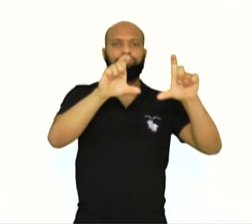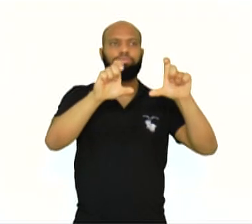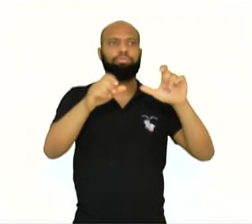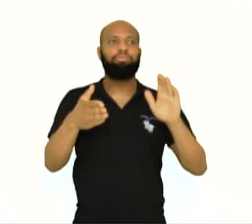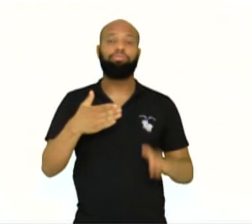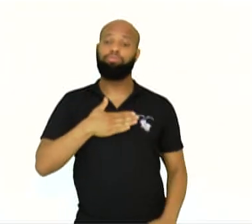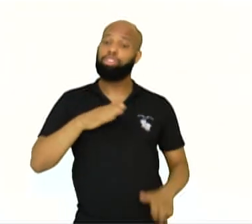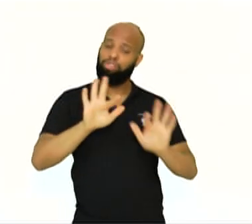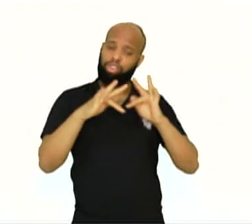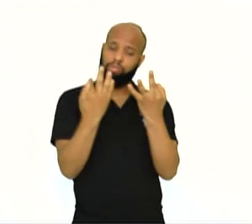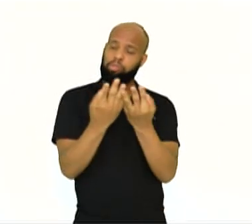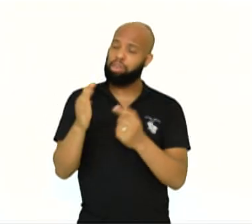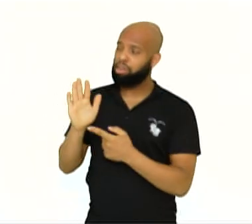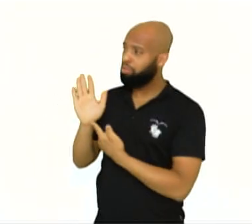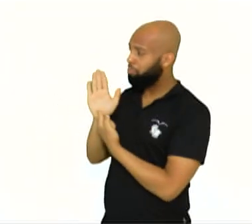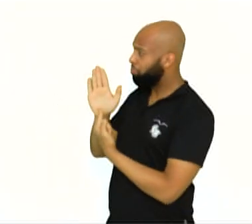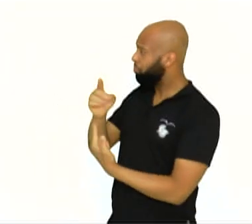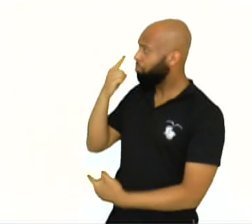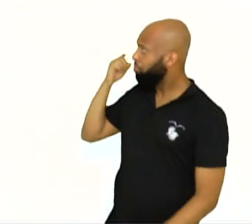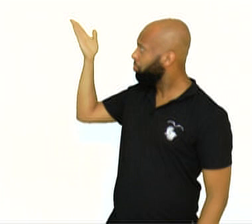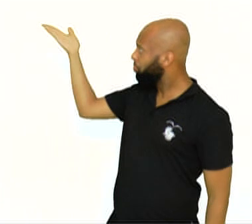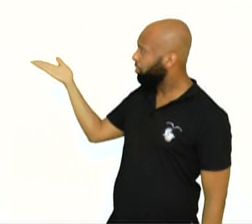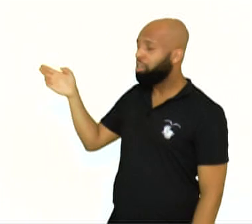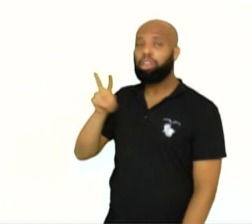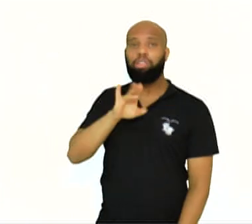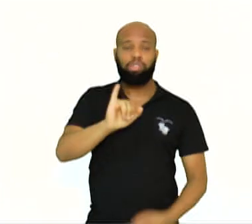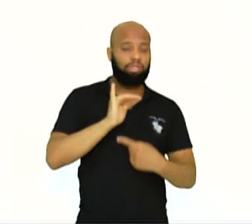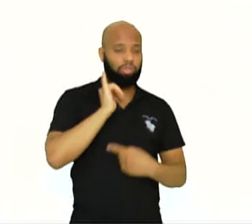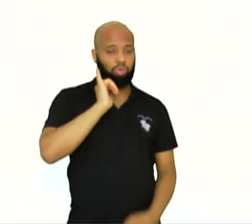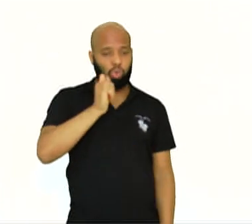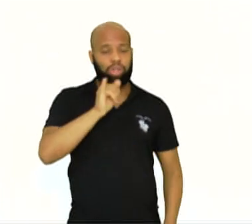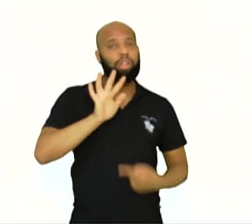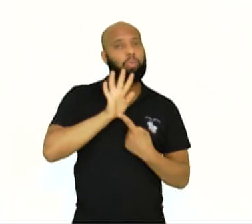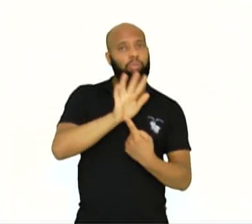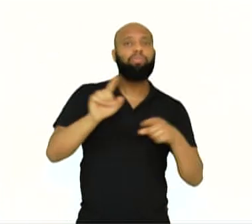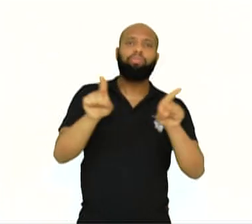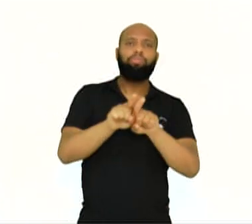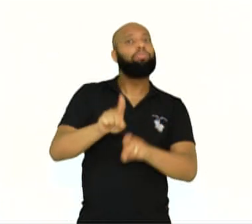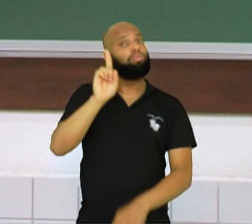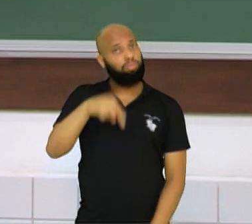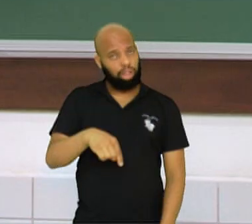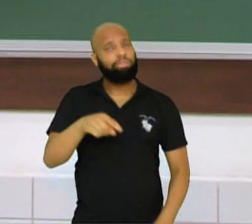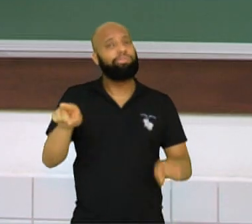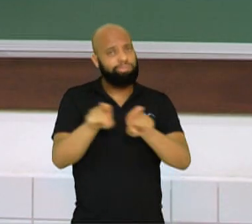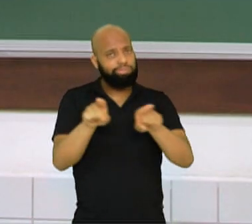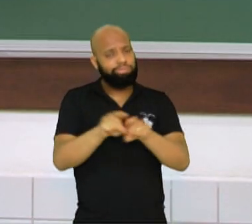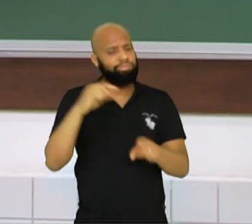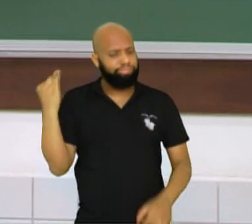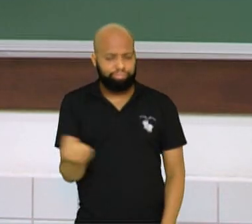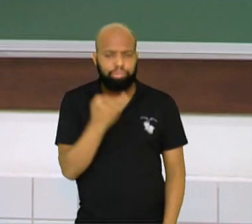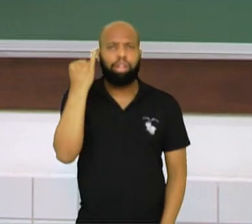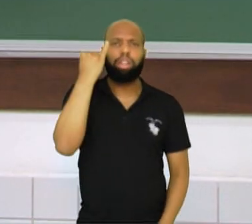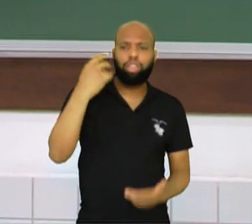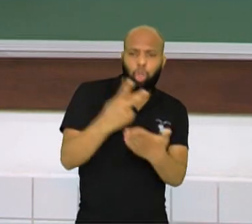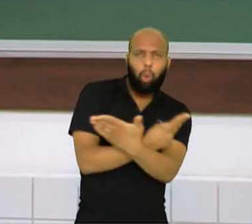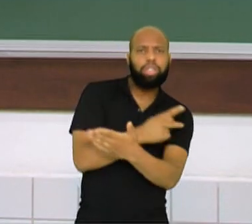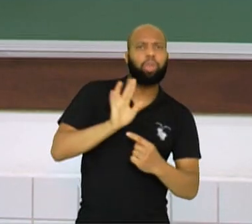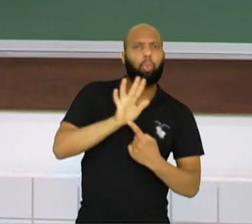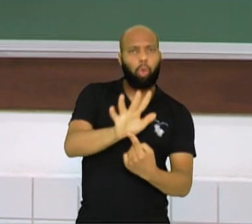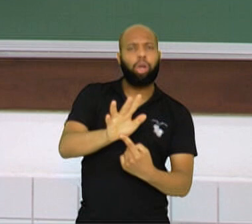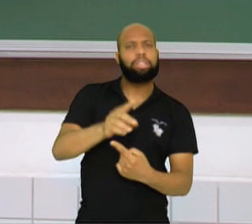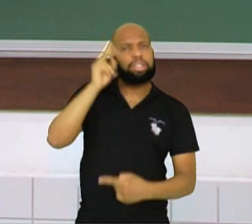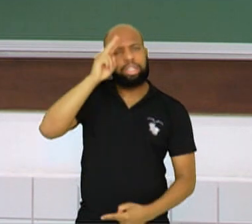minha família, que ela vai contar também, ela é uma fonte importante para contar a história de como as